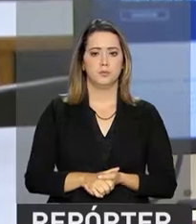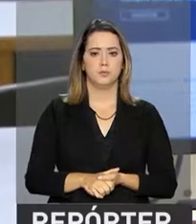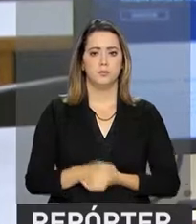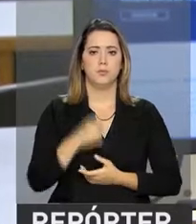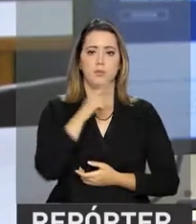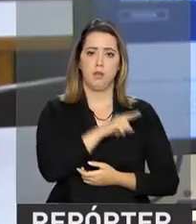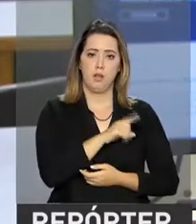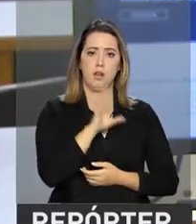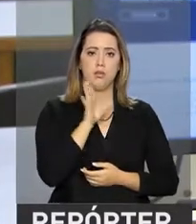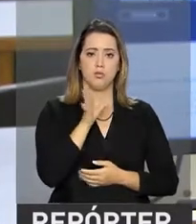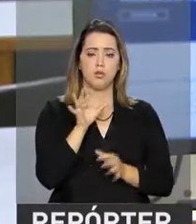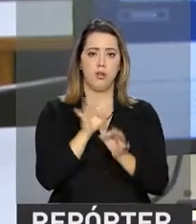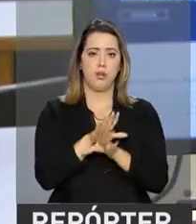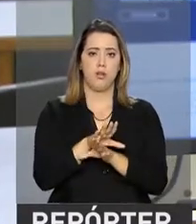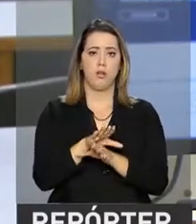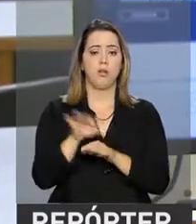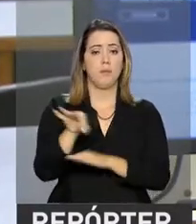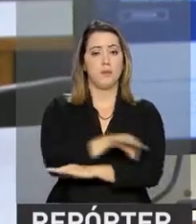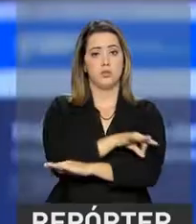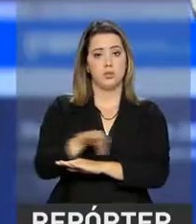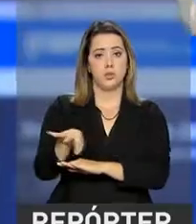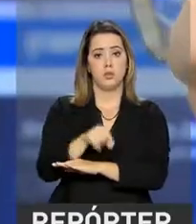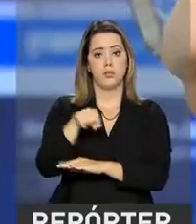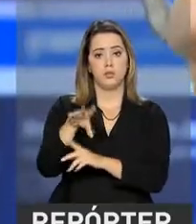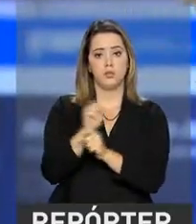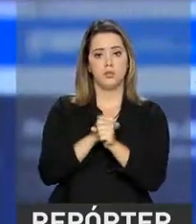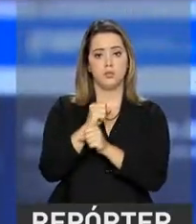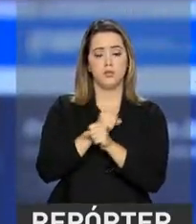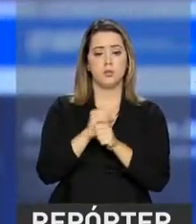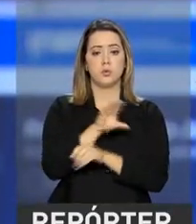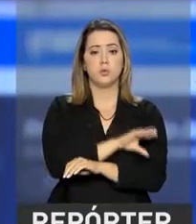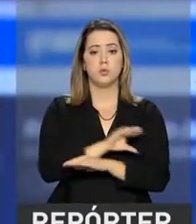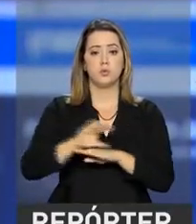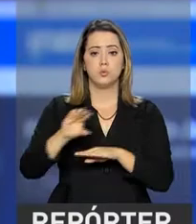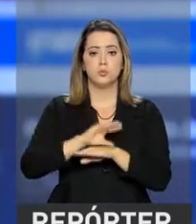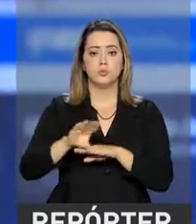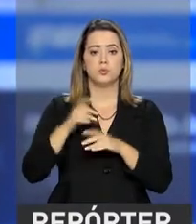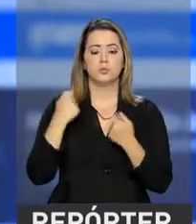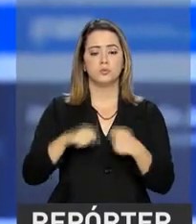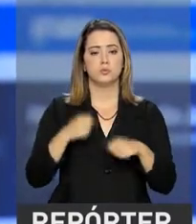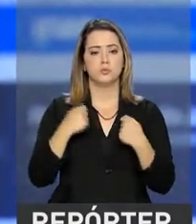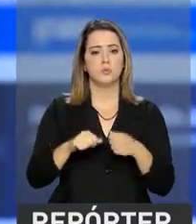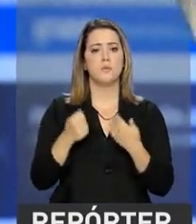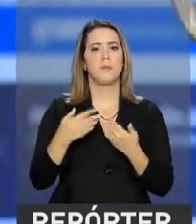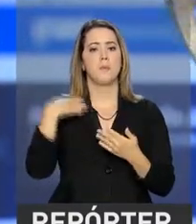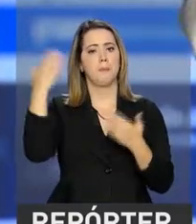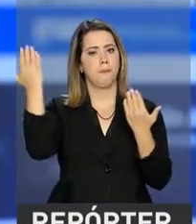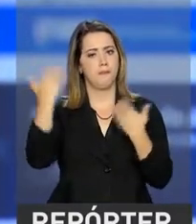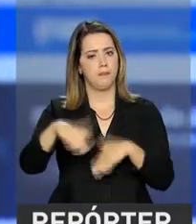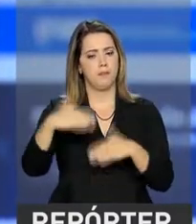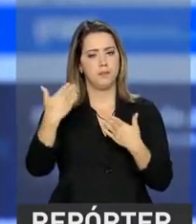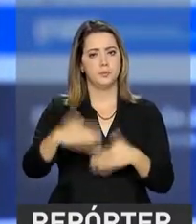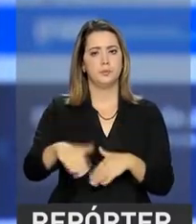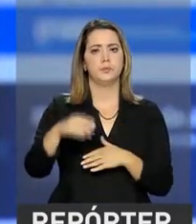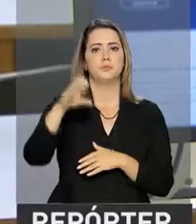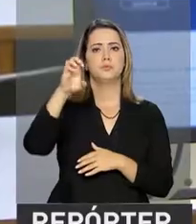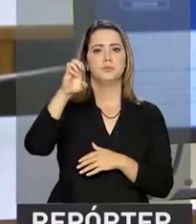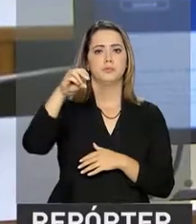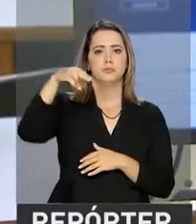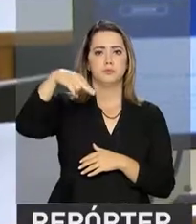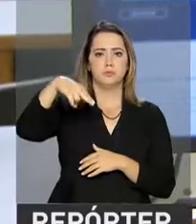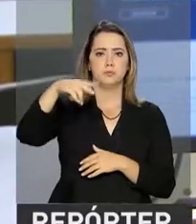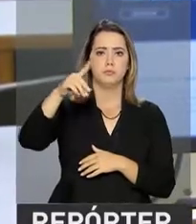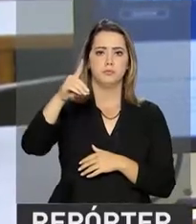Natália se forma em engenharia civil neste ano. O curso que ela faz está na lista dos que vão ser avaliados pelo Exame Nacional